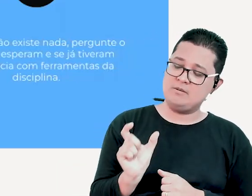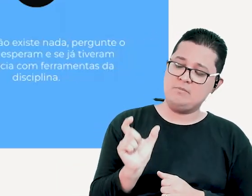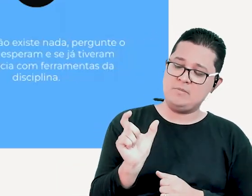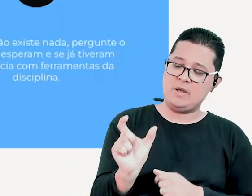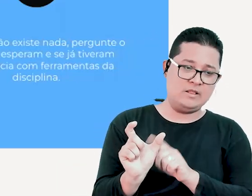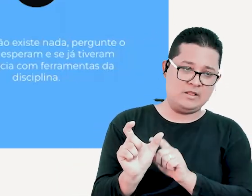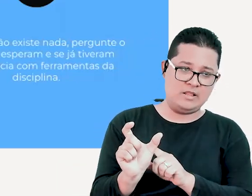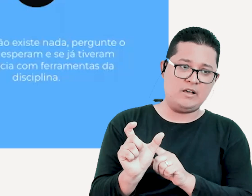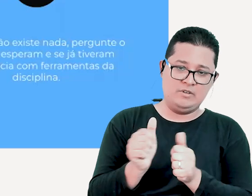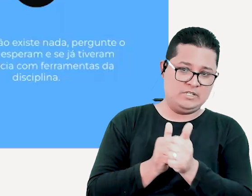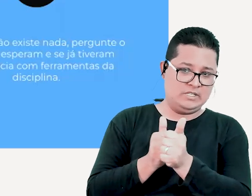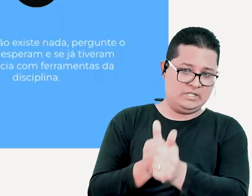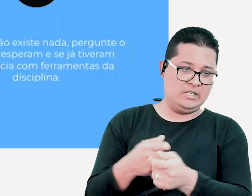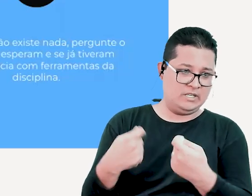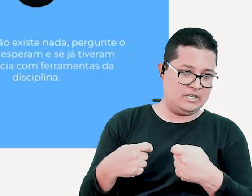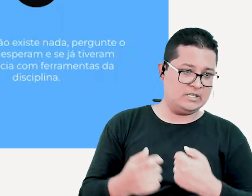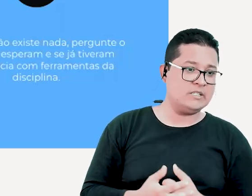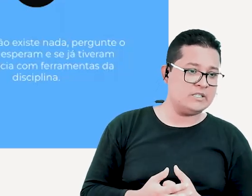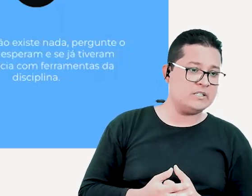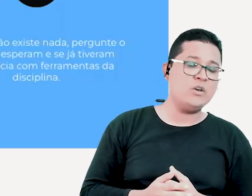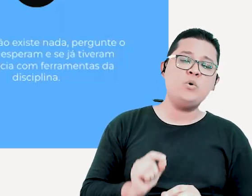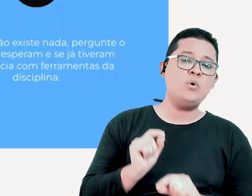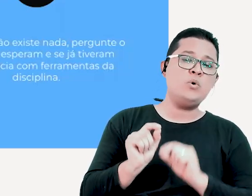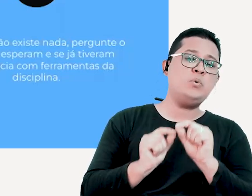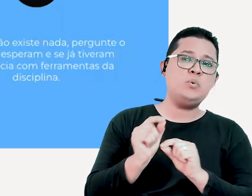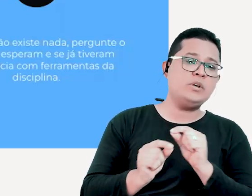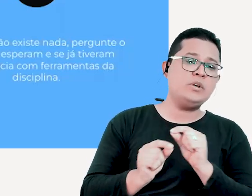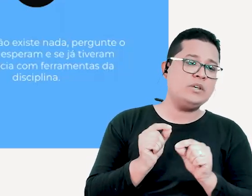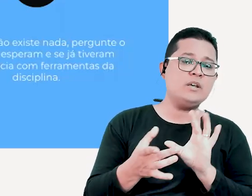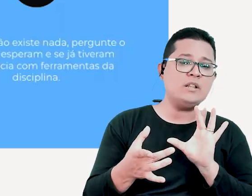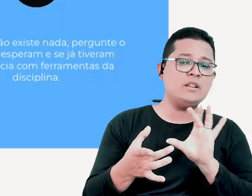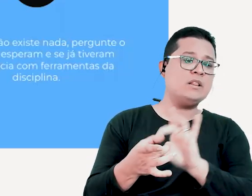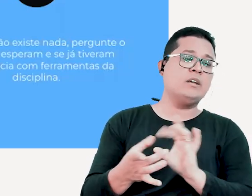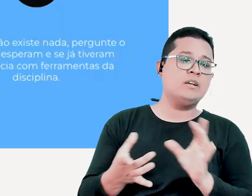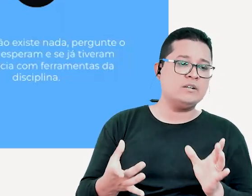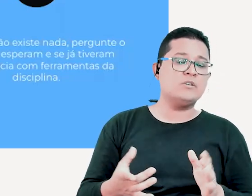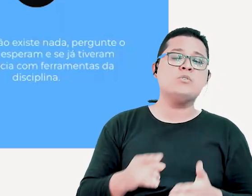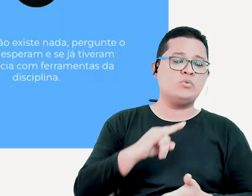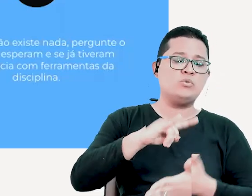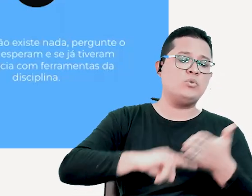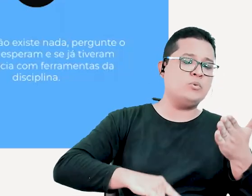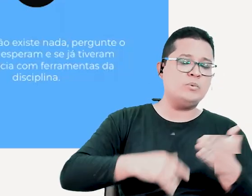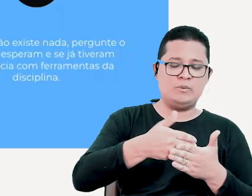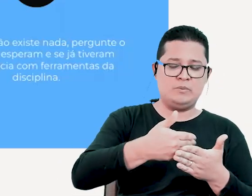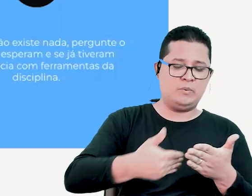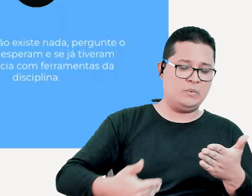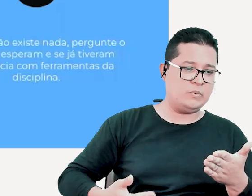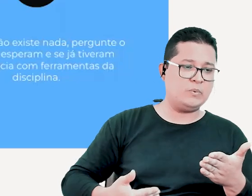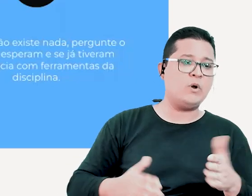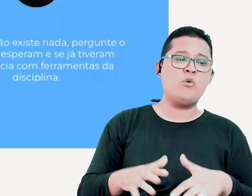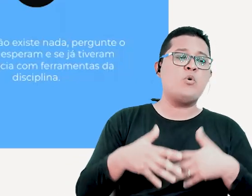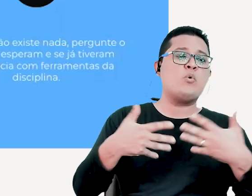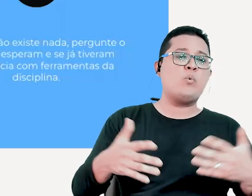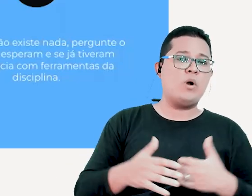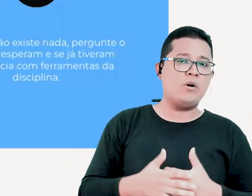que acontece, né? Então, quais são esses documentos que elas têm para conseguir fazer esse copy dentro do produto, né? Então,